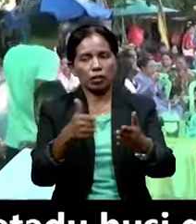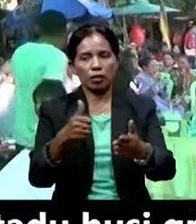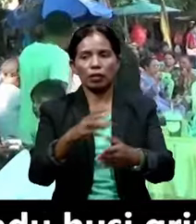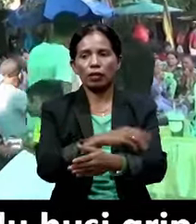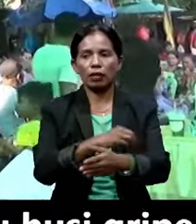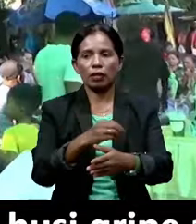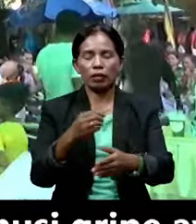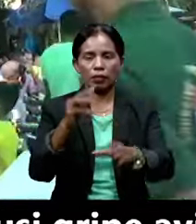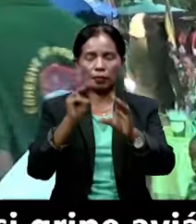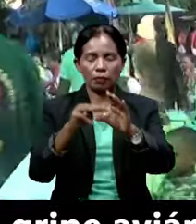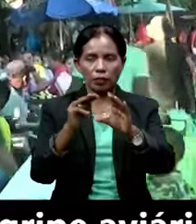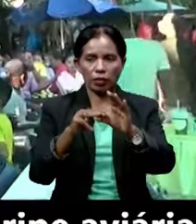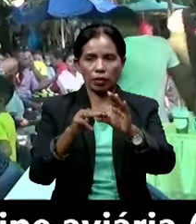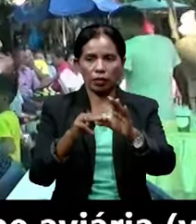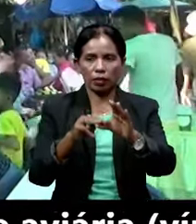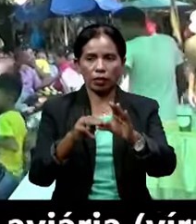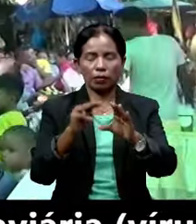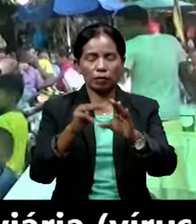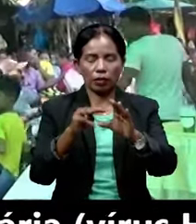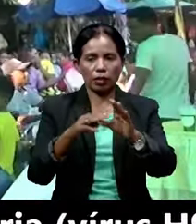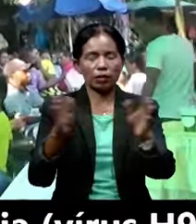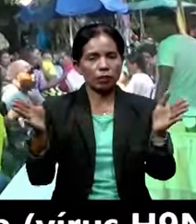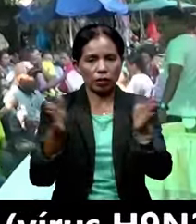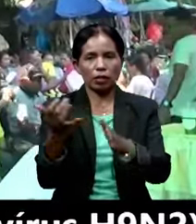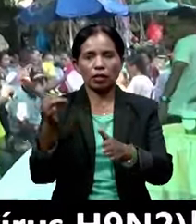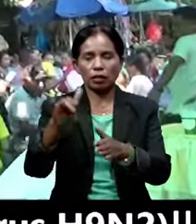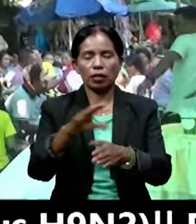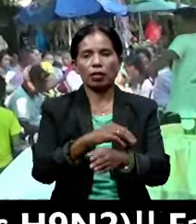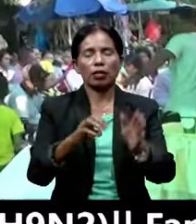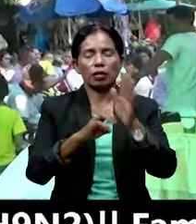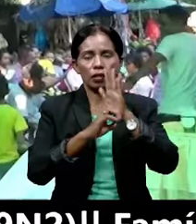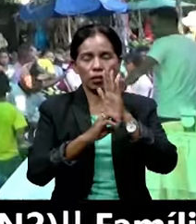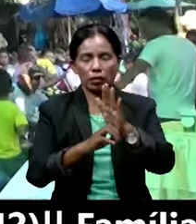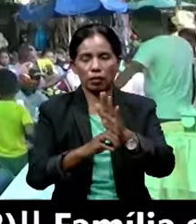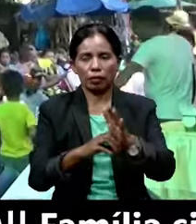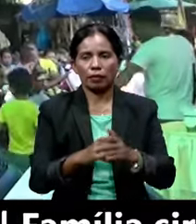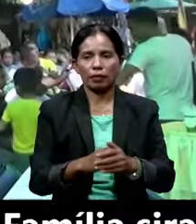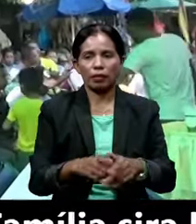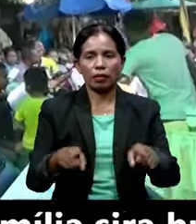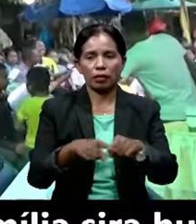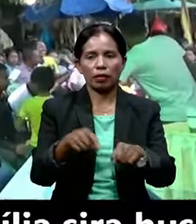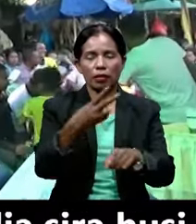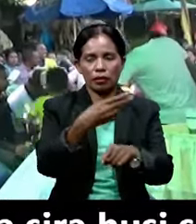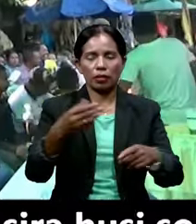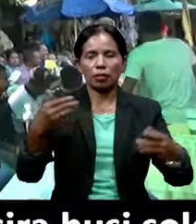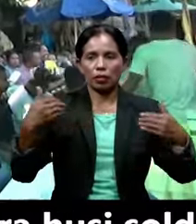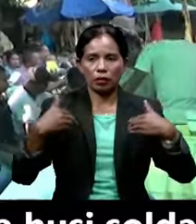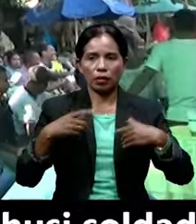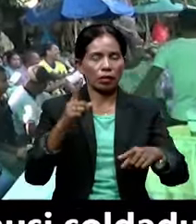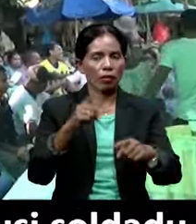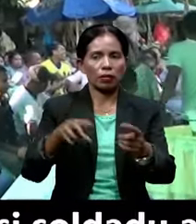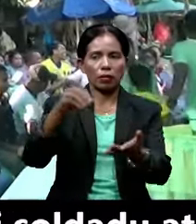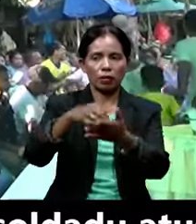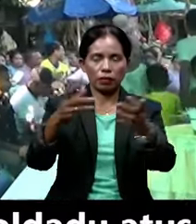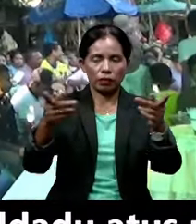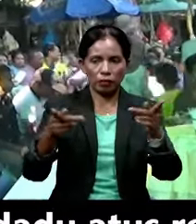mas mercado mini mercado, né? Por exemplo, nesse posto administrativo ainda, pelo mini mercado. Antes de nós irmos para o Senegal, né? Ali, lá ele concentra o tipo